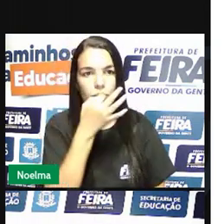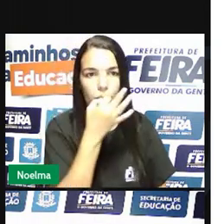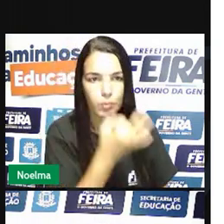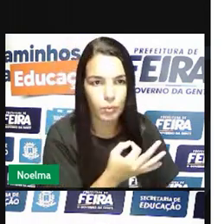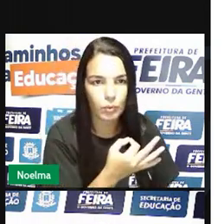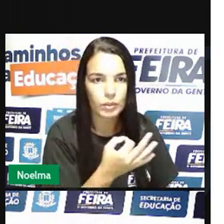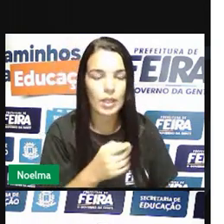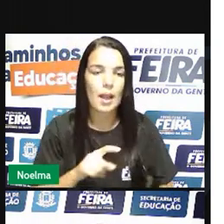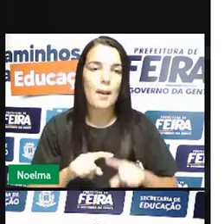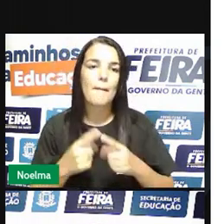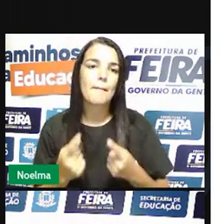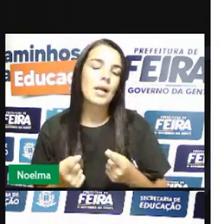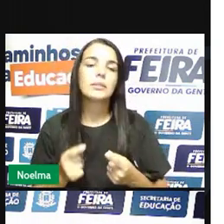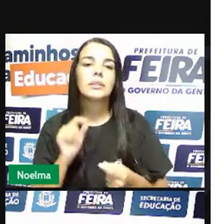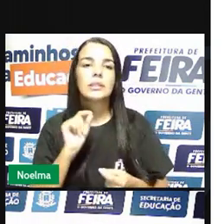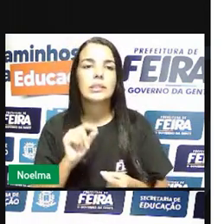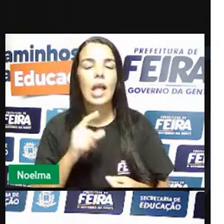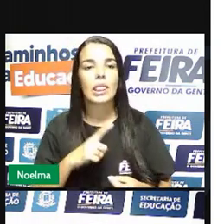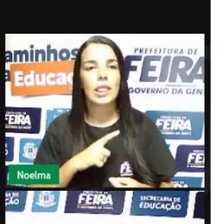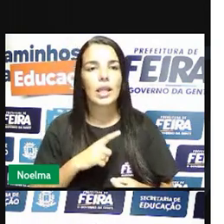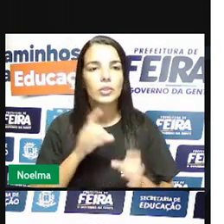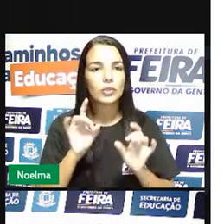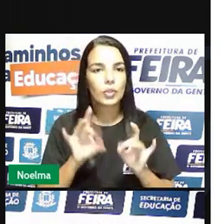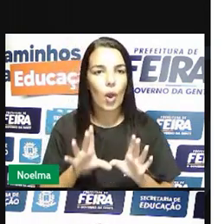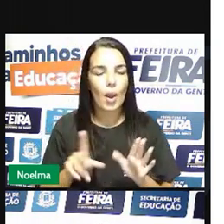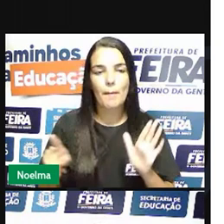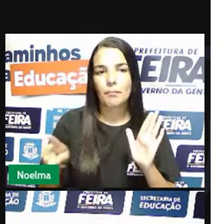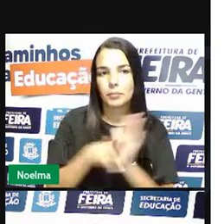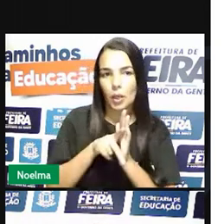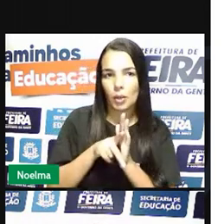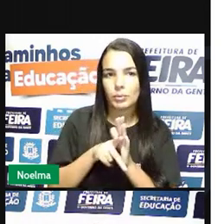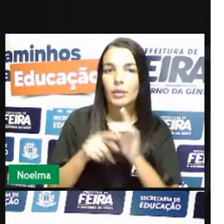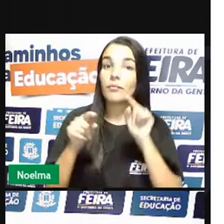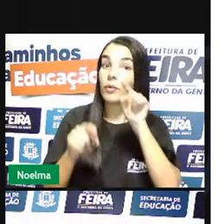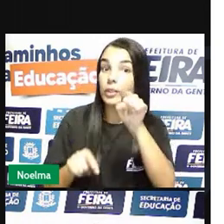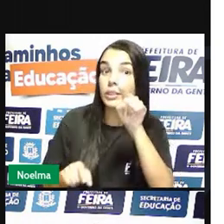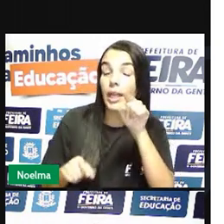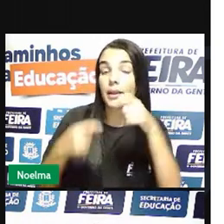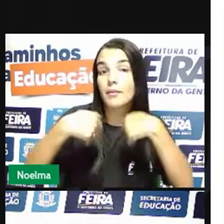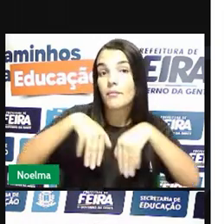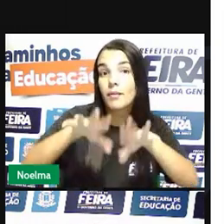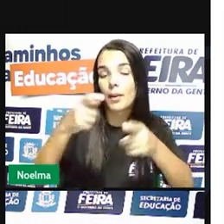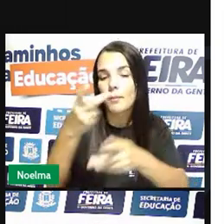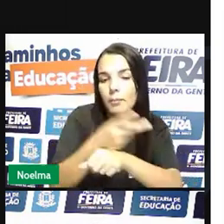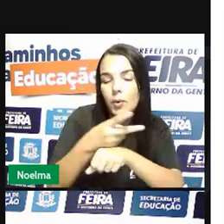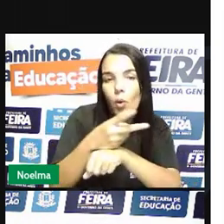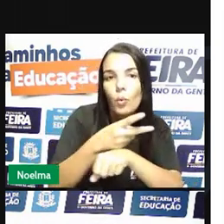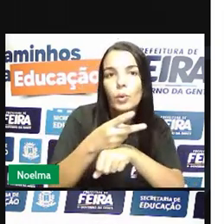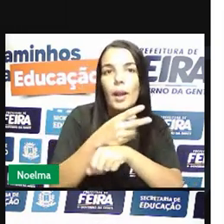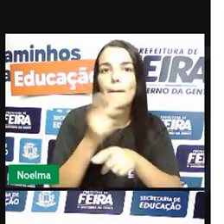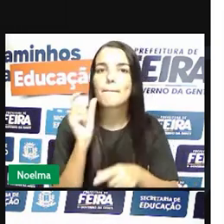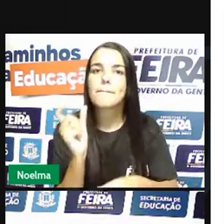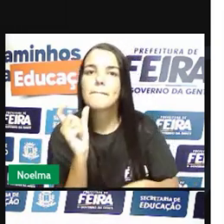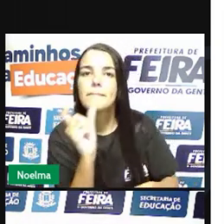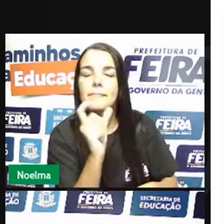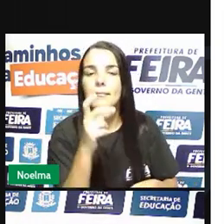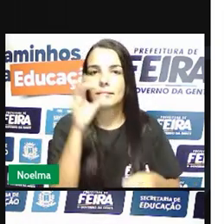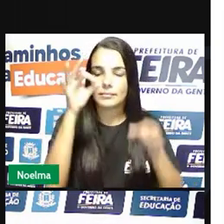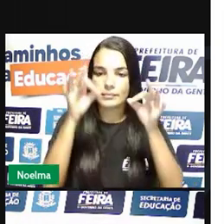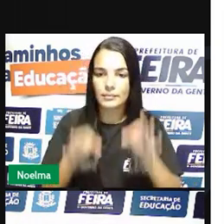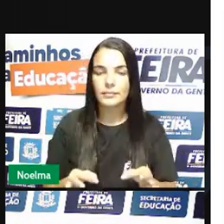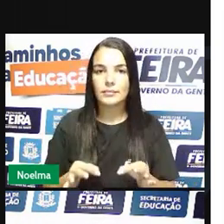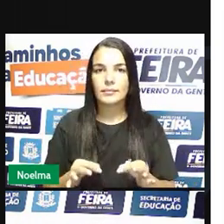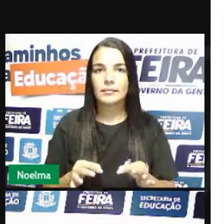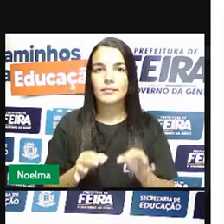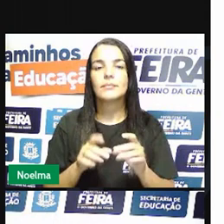argumentativa, você que vai buscar argumentos para poder defender determinado tema aí na sua